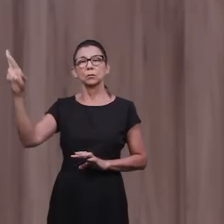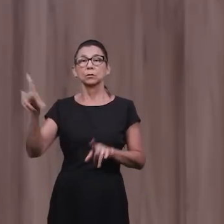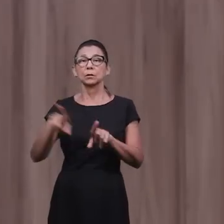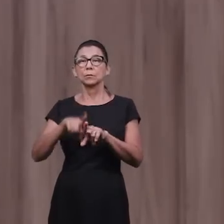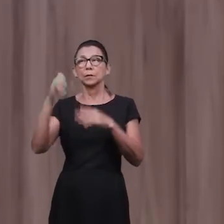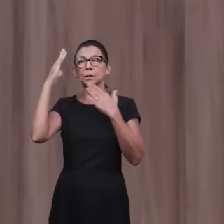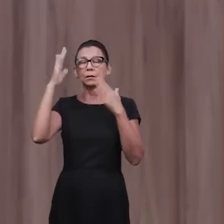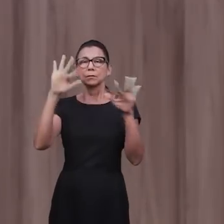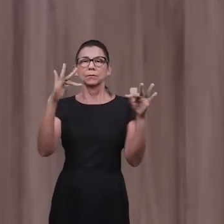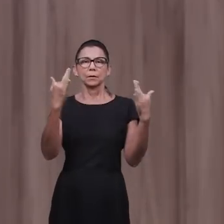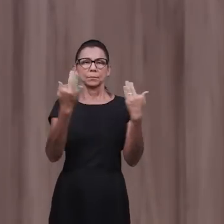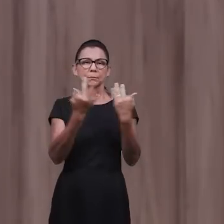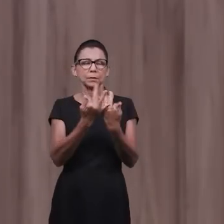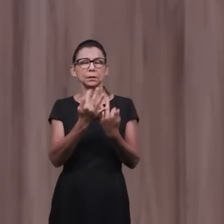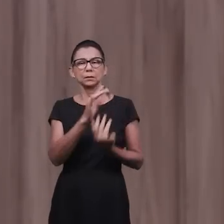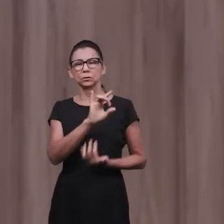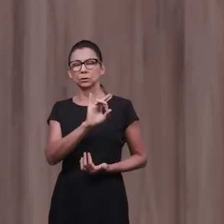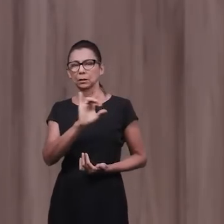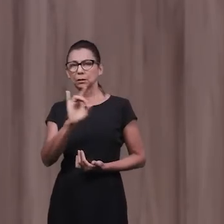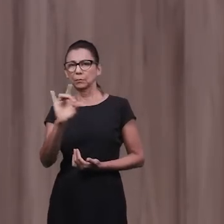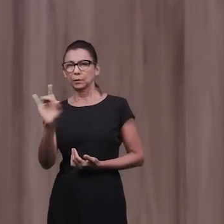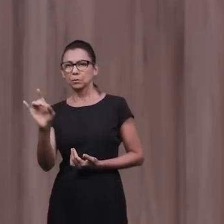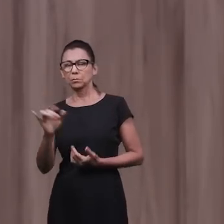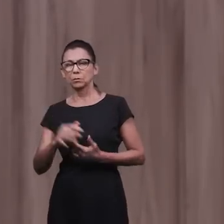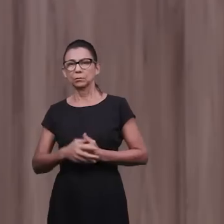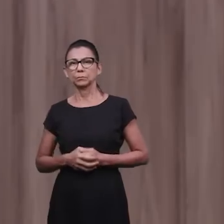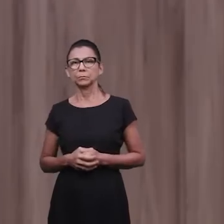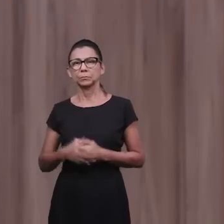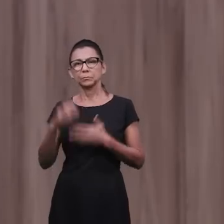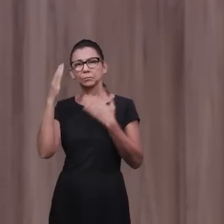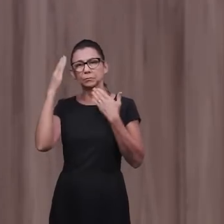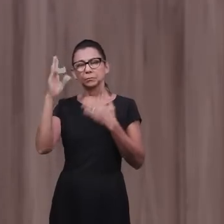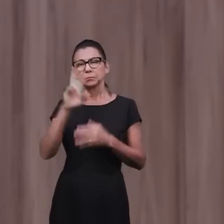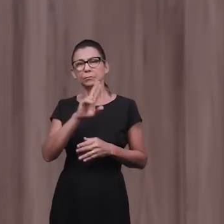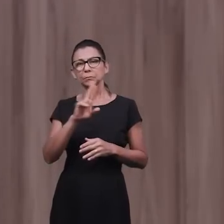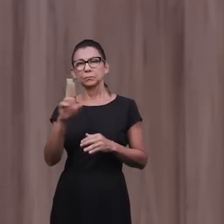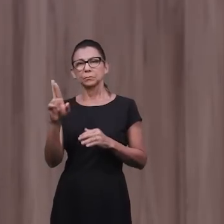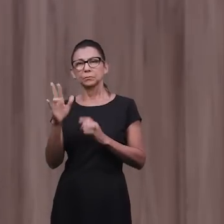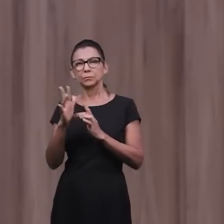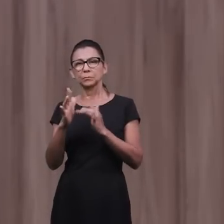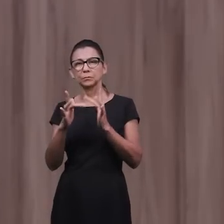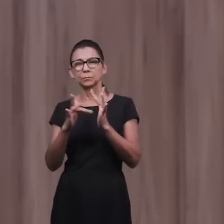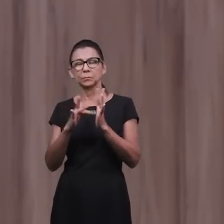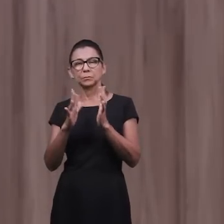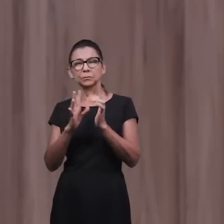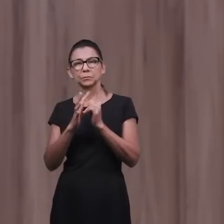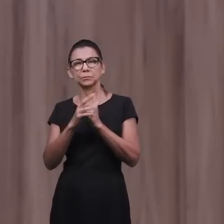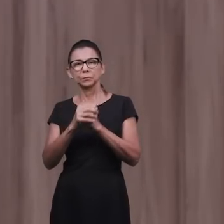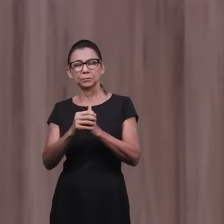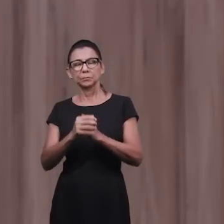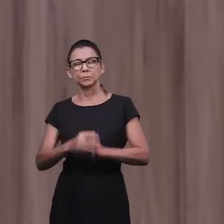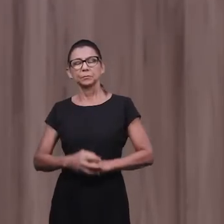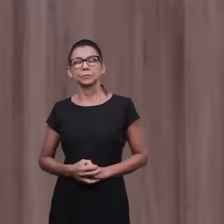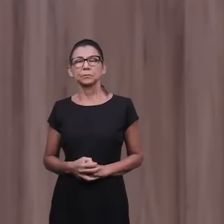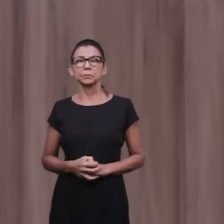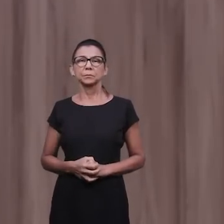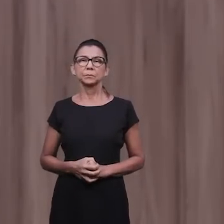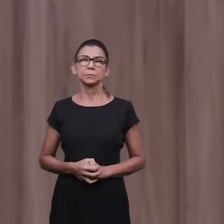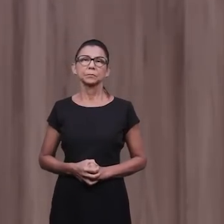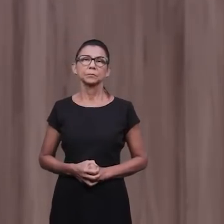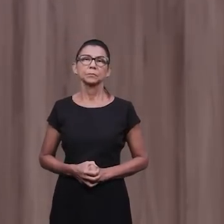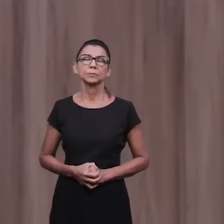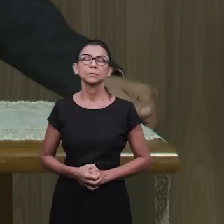glorificamos pelas famílias, pelos lares, a glorificação que assim te fazemos, pelo sangue e em nome do Senhor